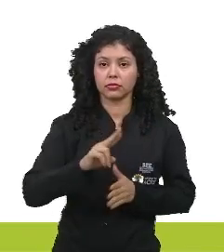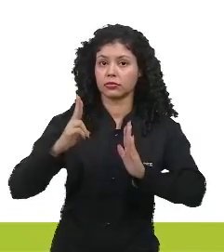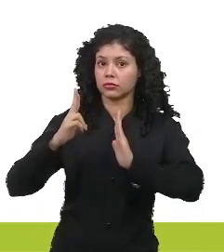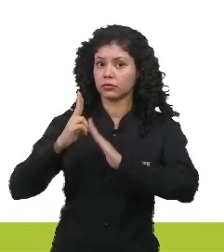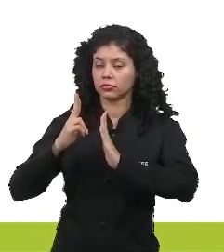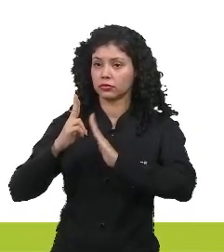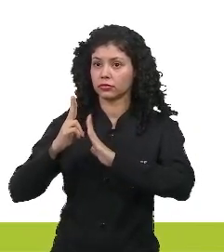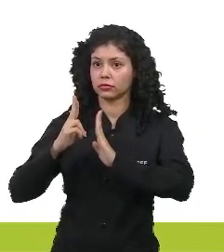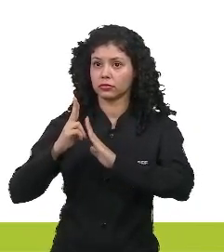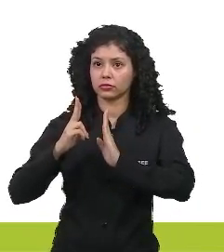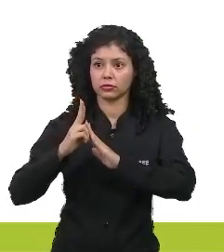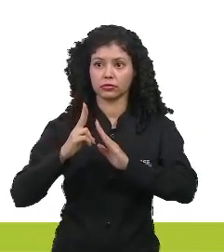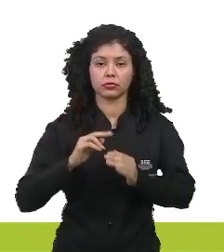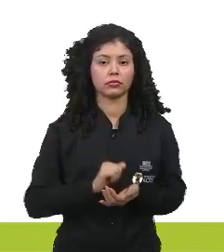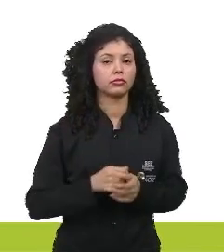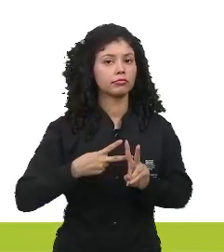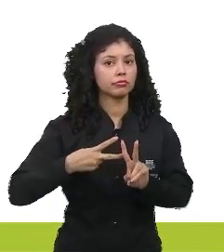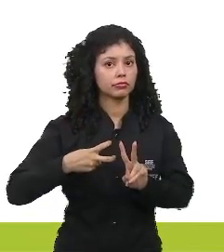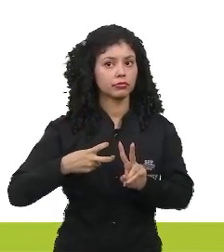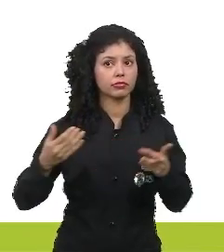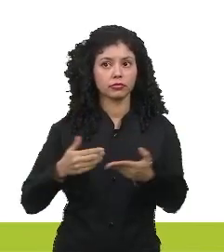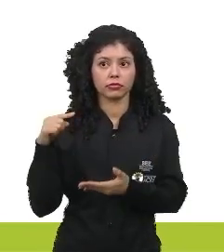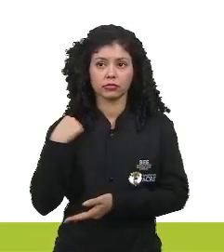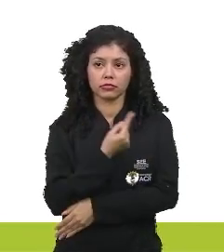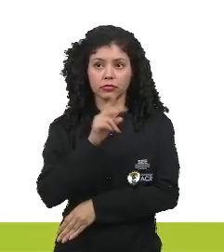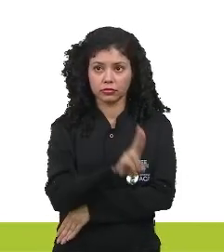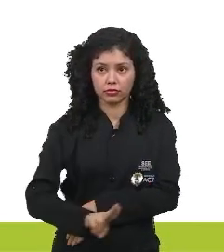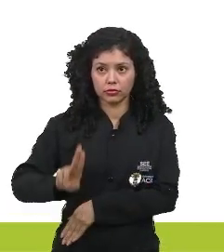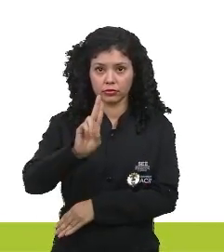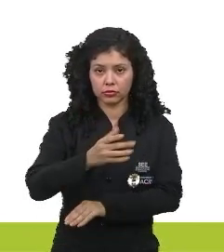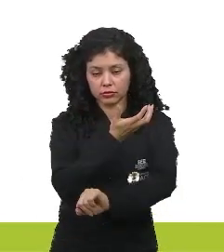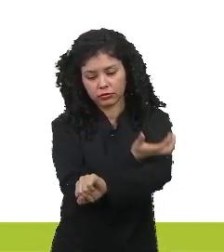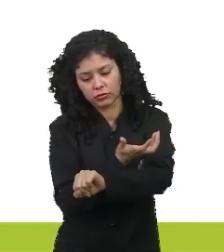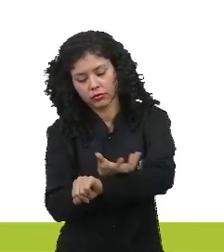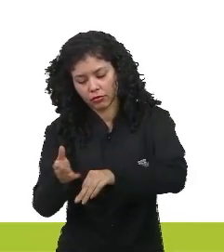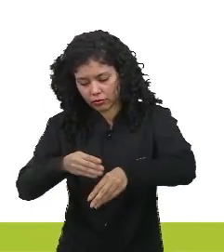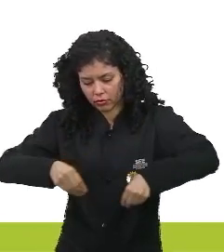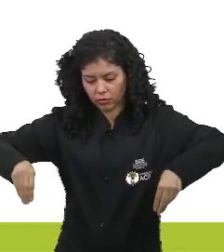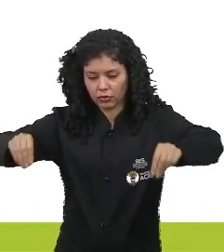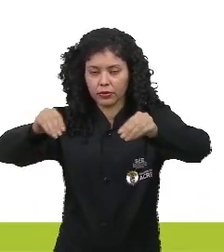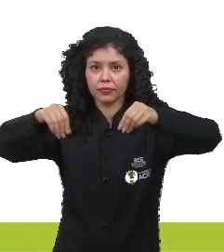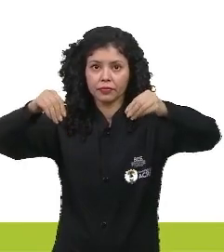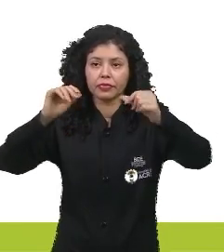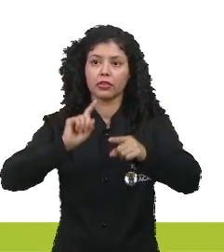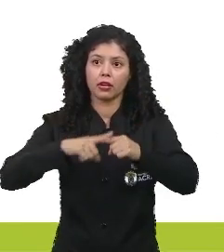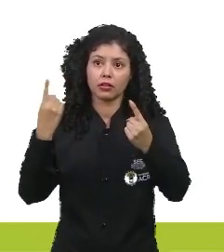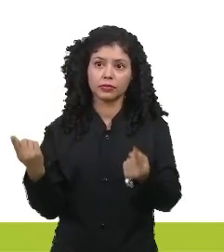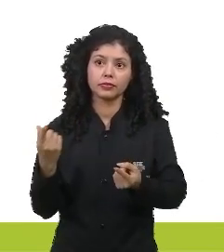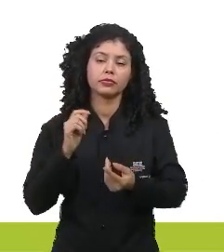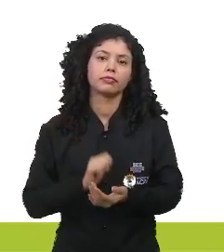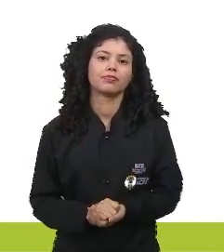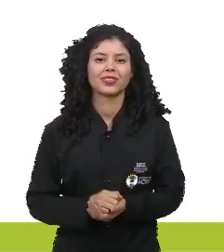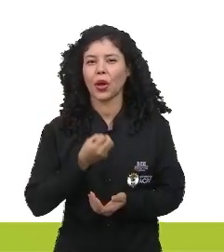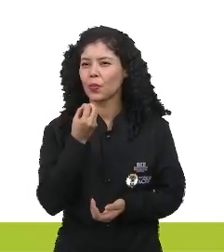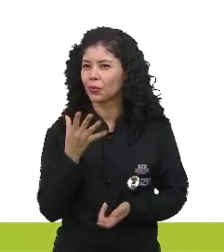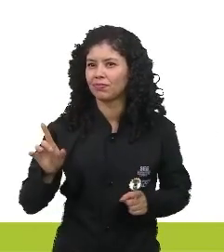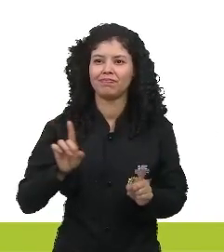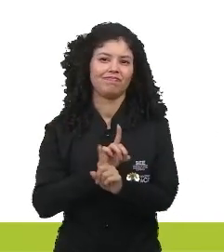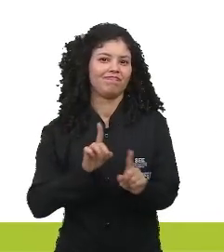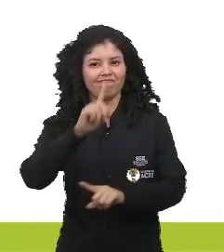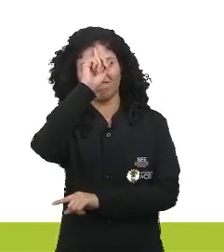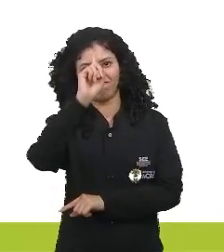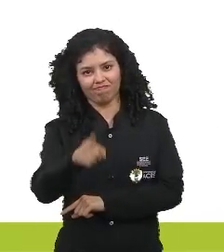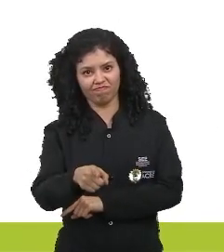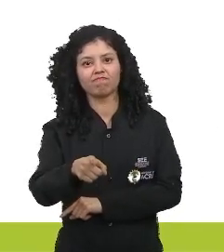obra indígena, que era utilizada no plantio. Mas essa mão de obra ela não satisfazia